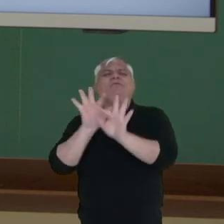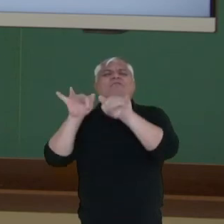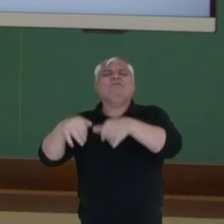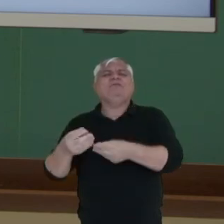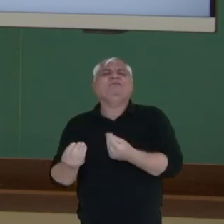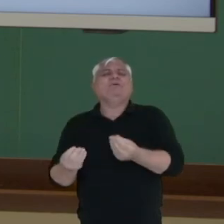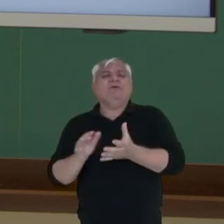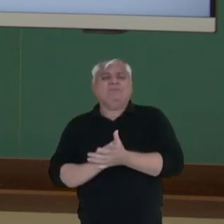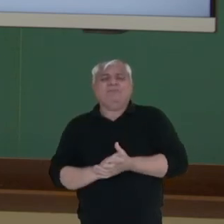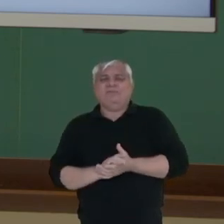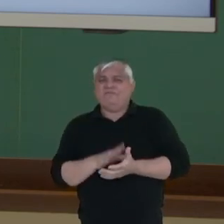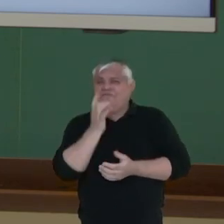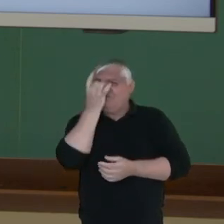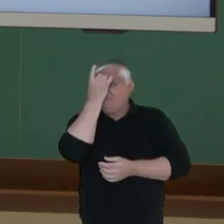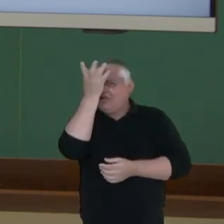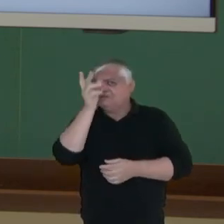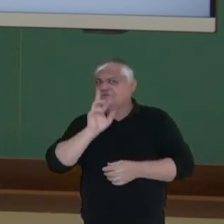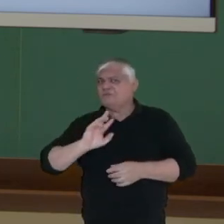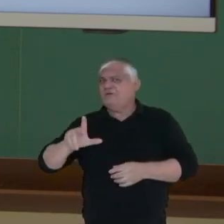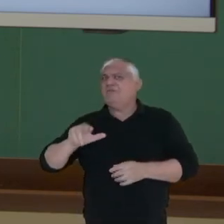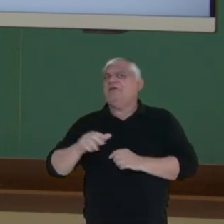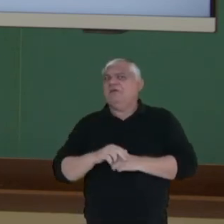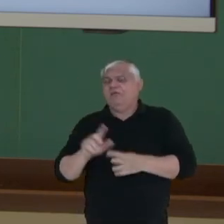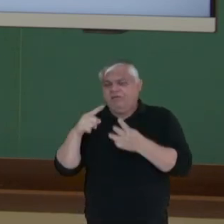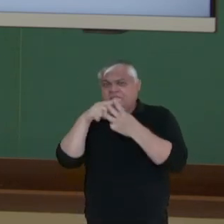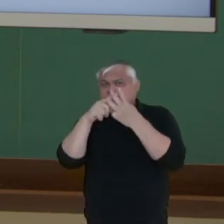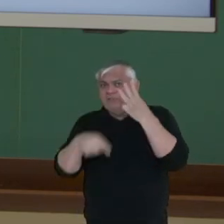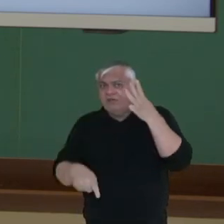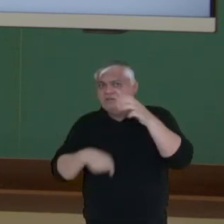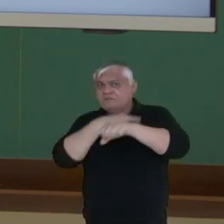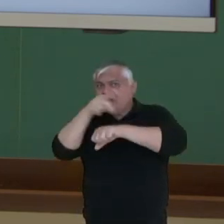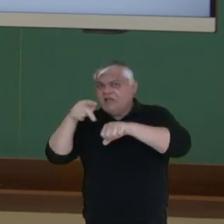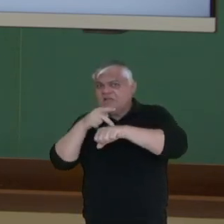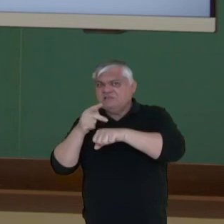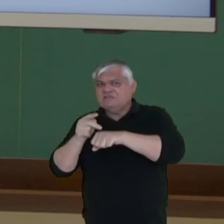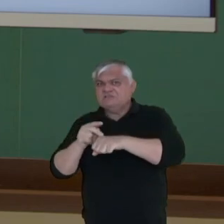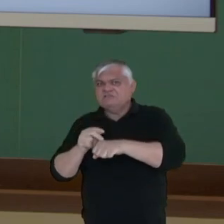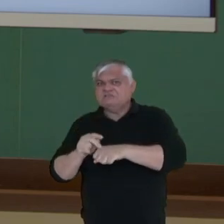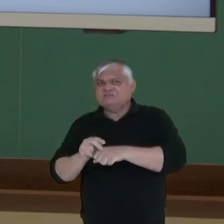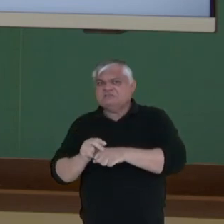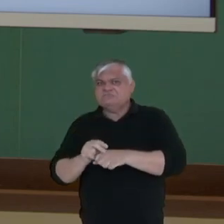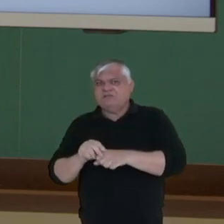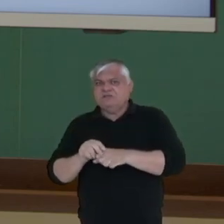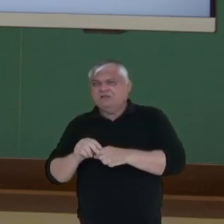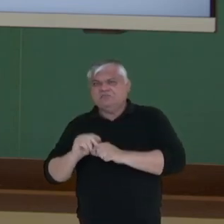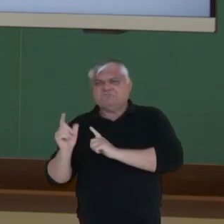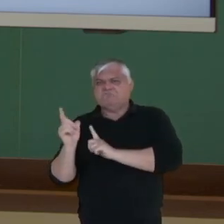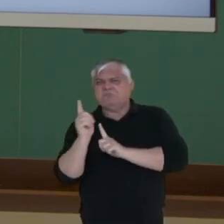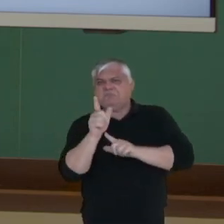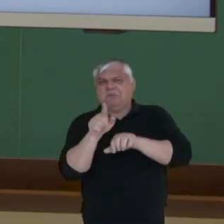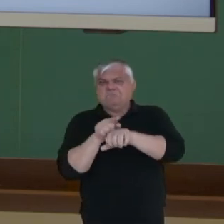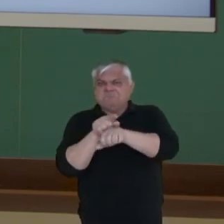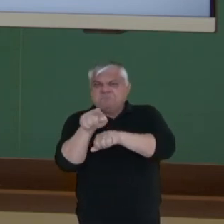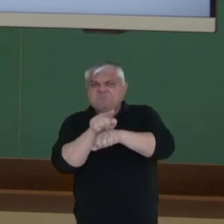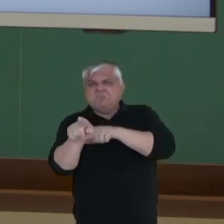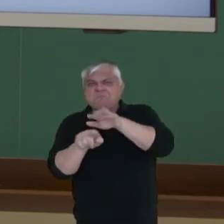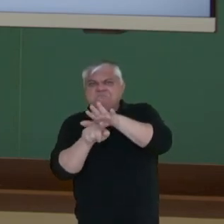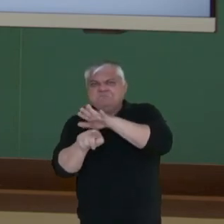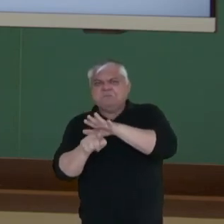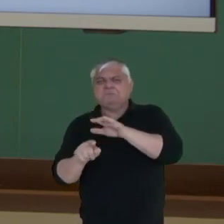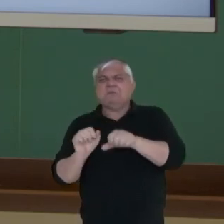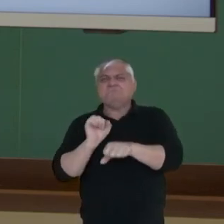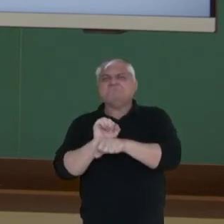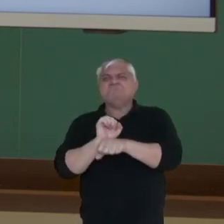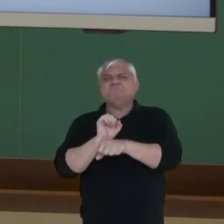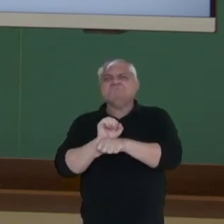questão fácil de pensar. Os três países se armam e eles se preparam para um conflito que pode acontecer